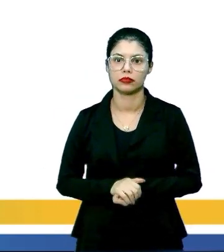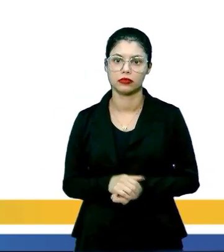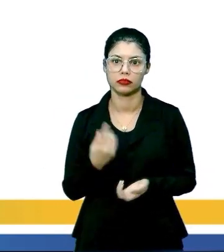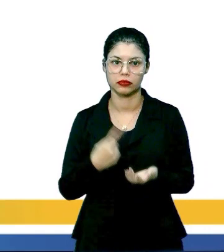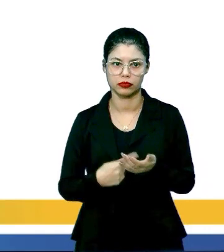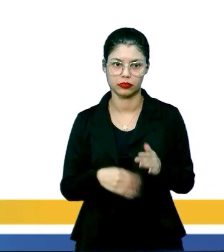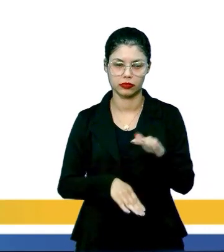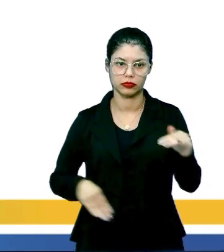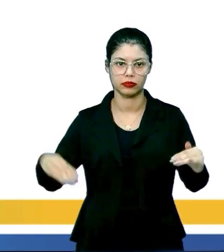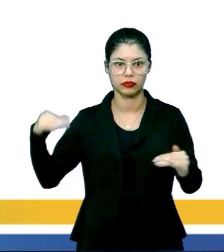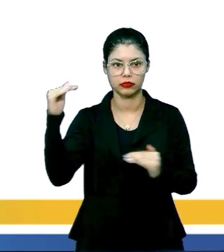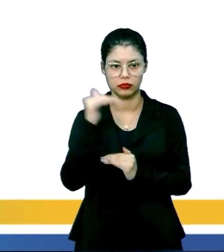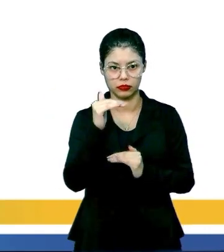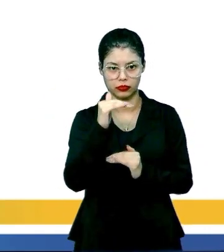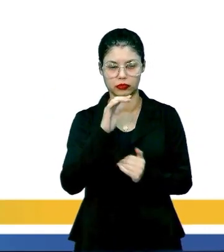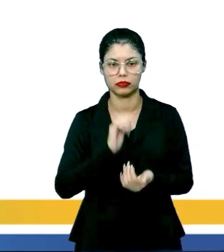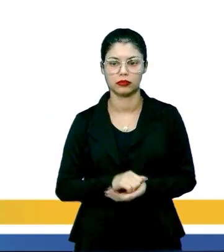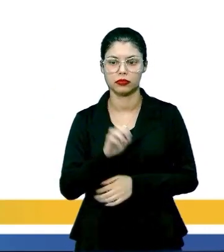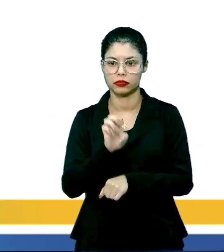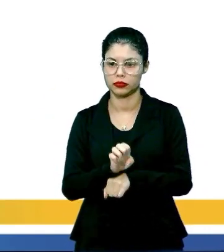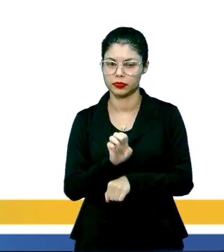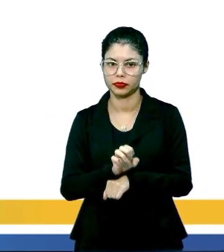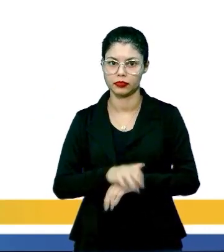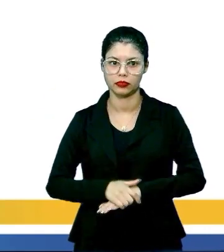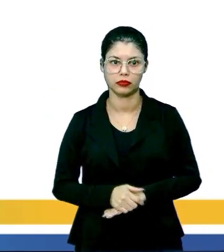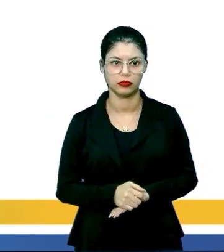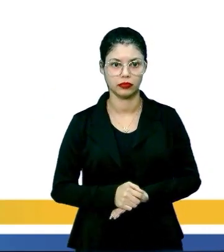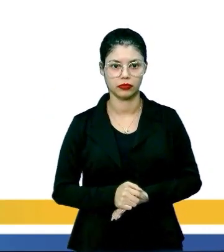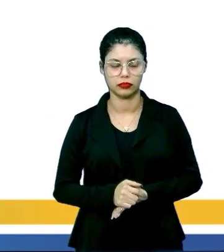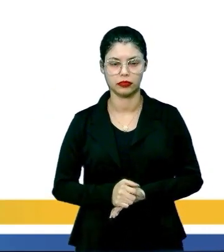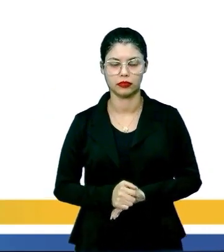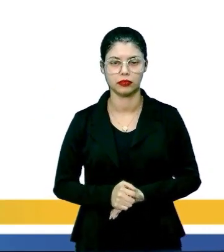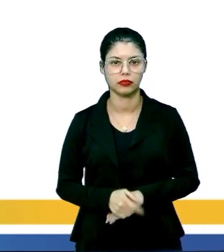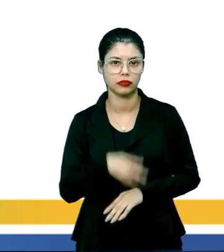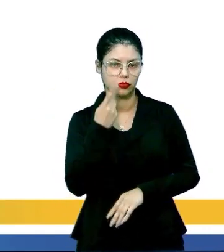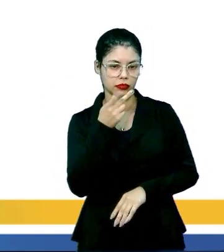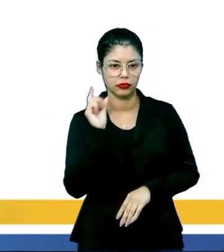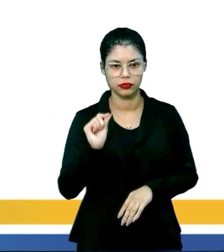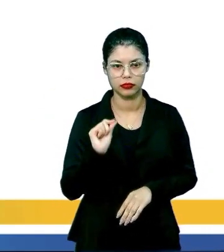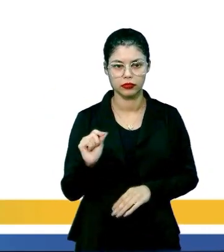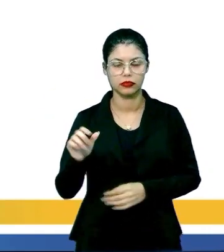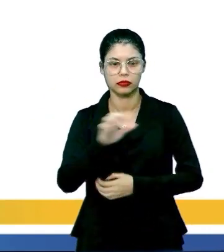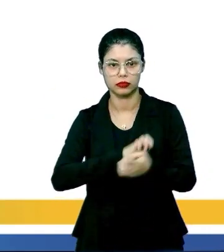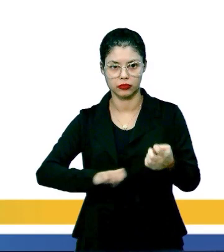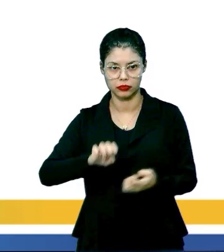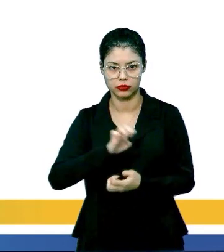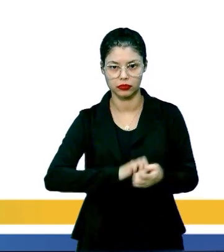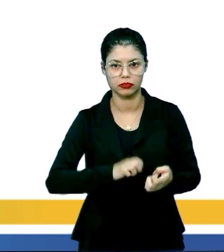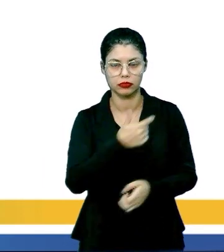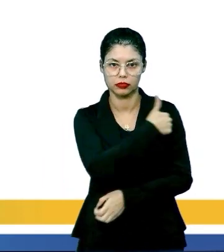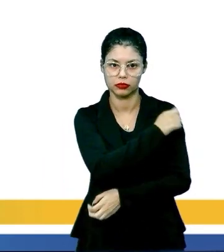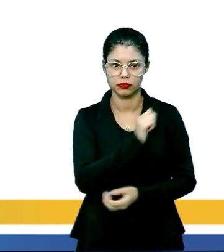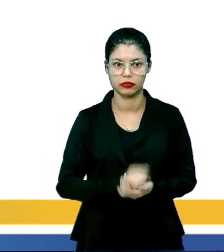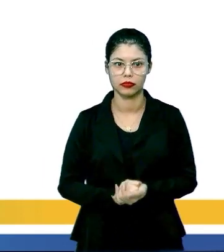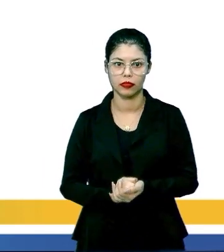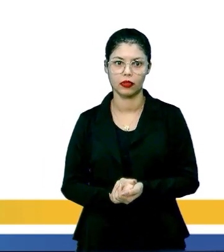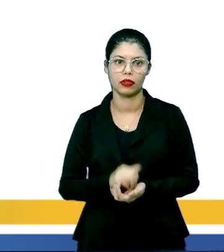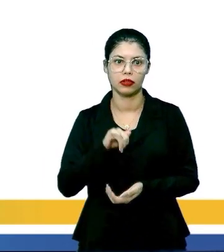e direitos considerados acima da intervenção do Estado. Nós falamos sobre a revolta da vacina.